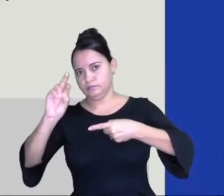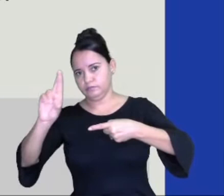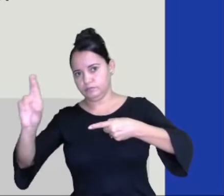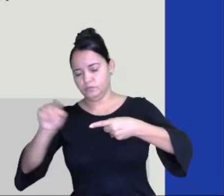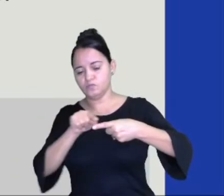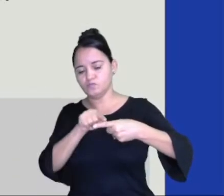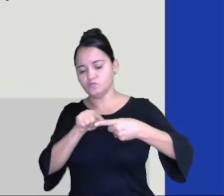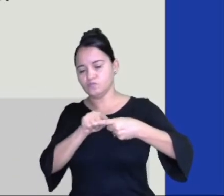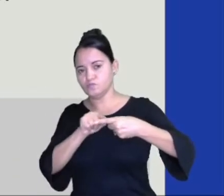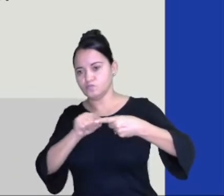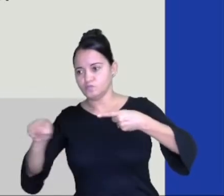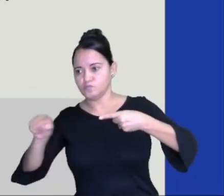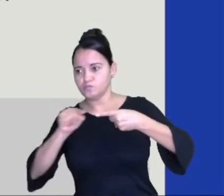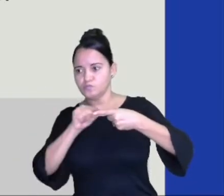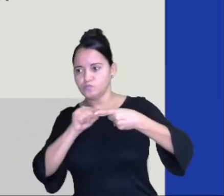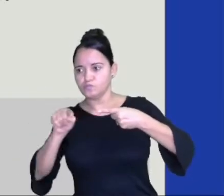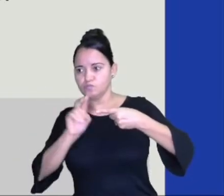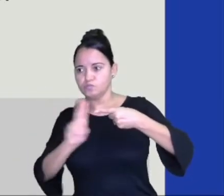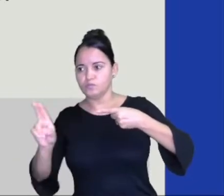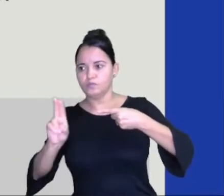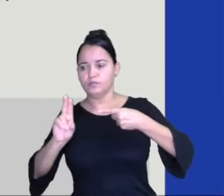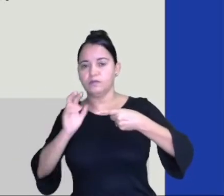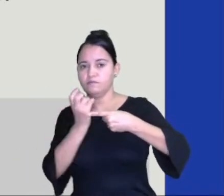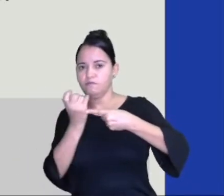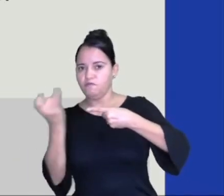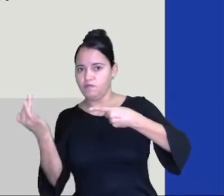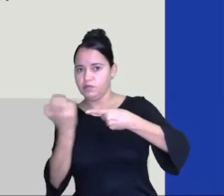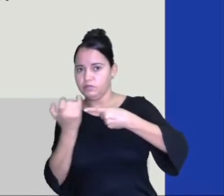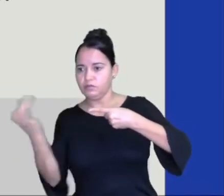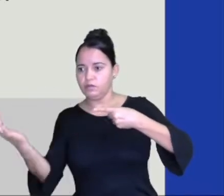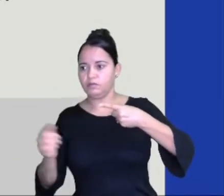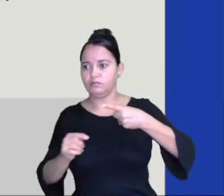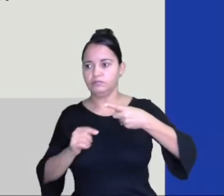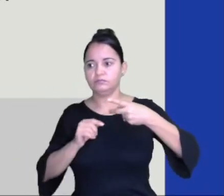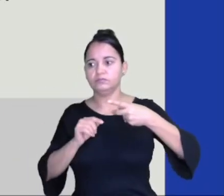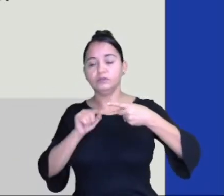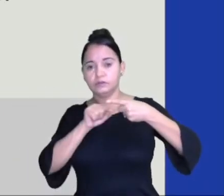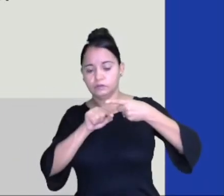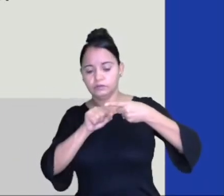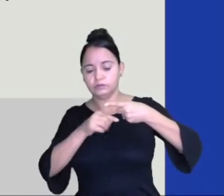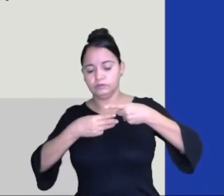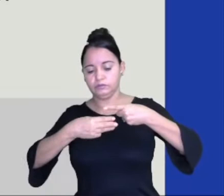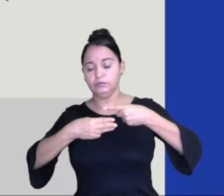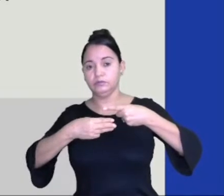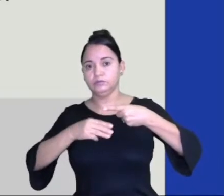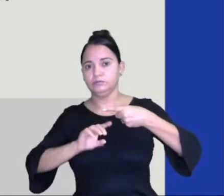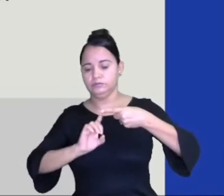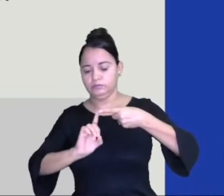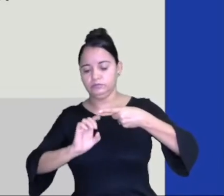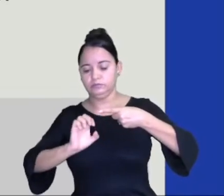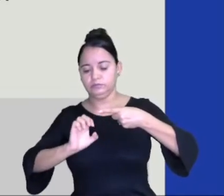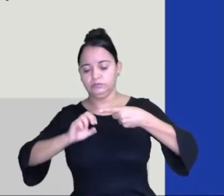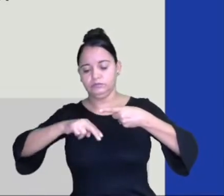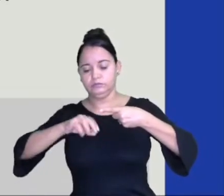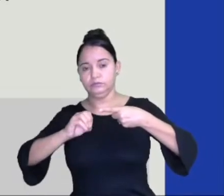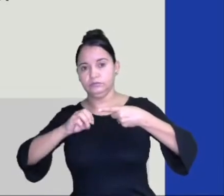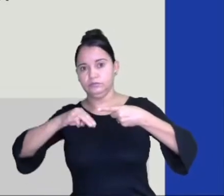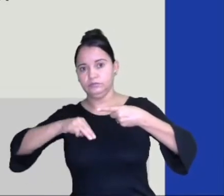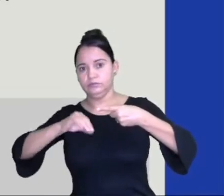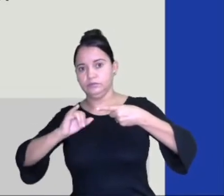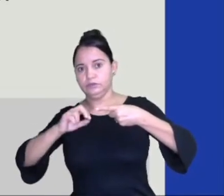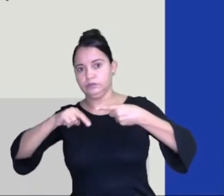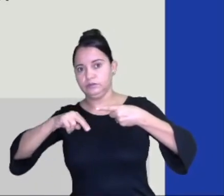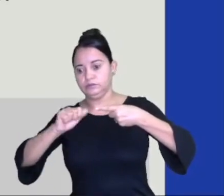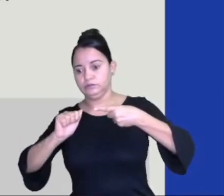de fração é esse? O que é que ele indica? E o 3, ele diz que é o denominador. Denominador indica em quantas partes o inteiro foi